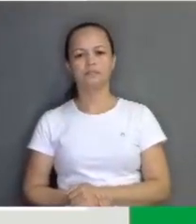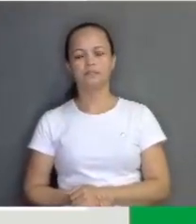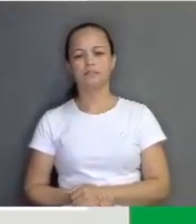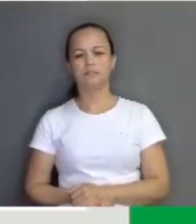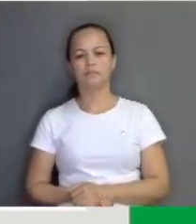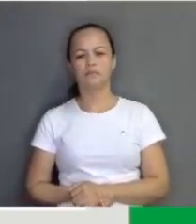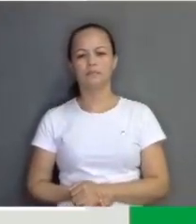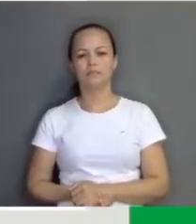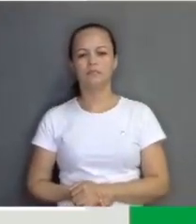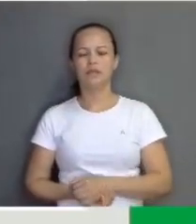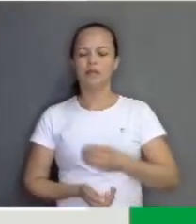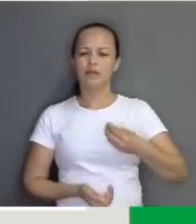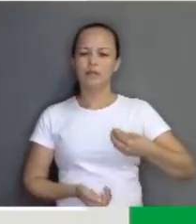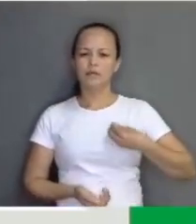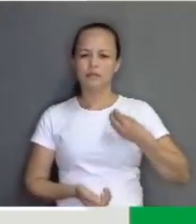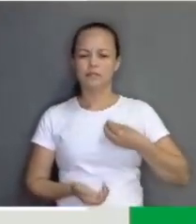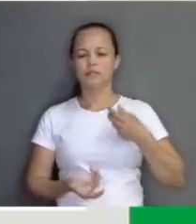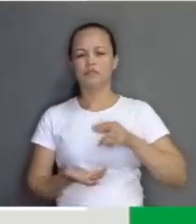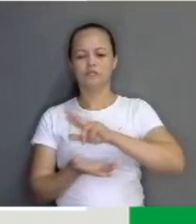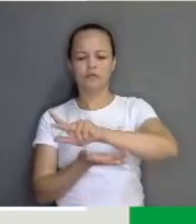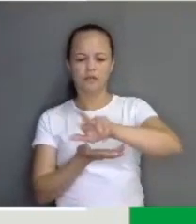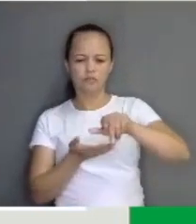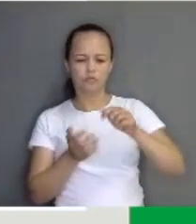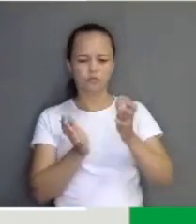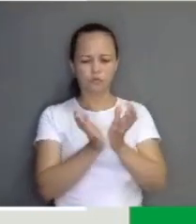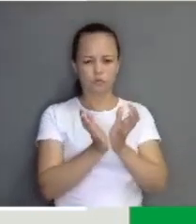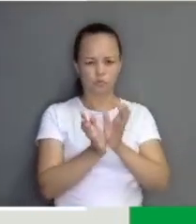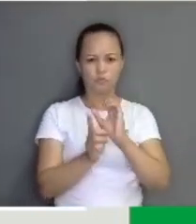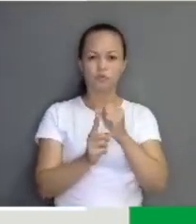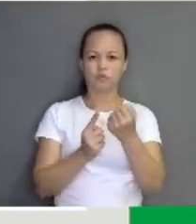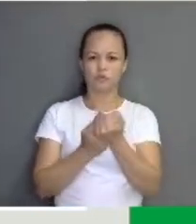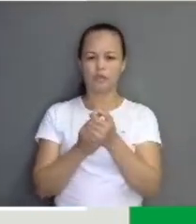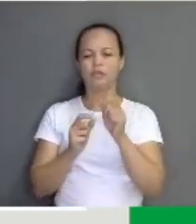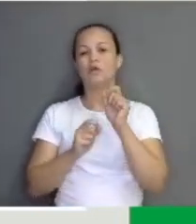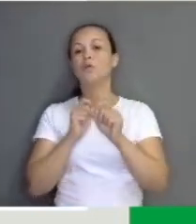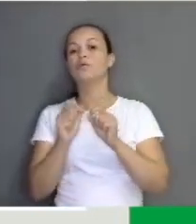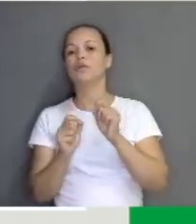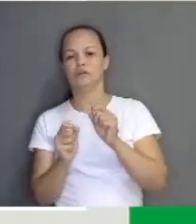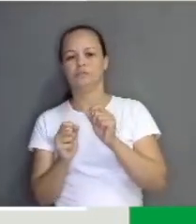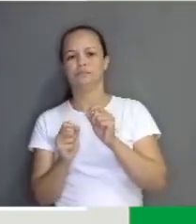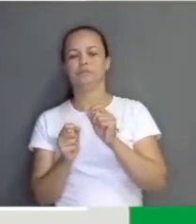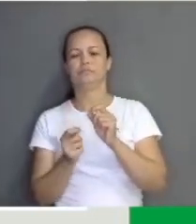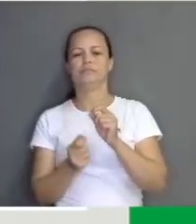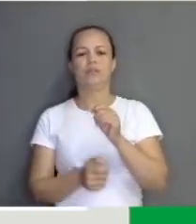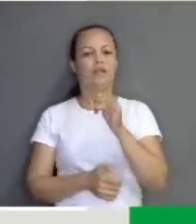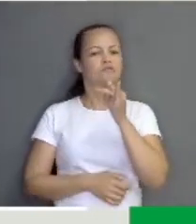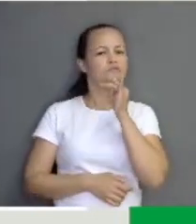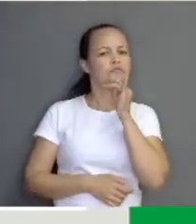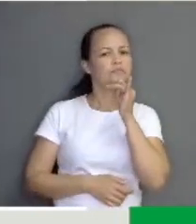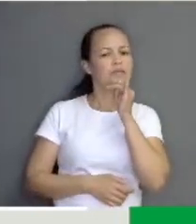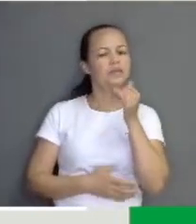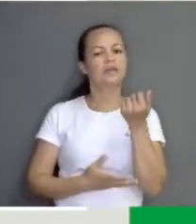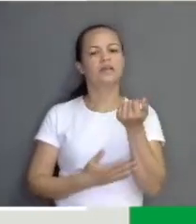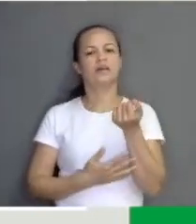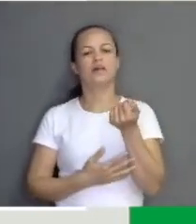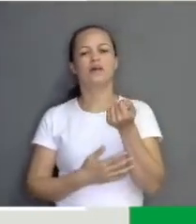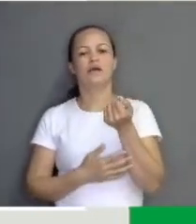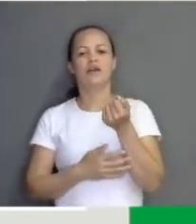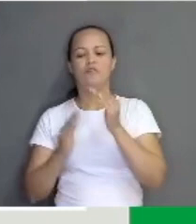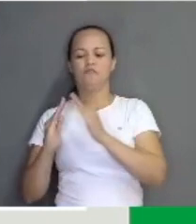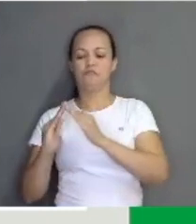Existem vários tipos de grupos sociais, minha gente. Existe a família, vizinhos,